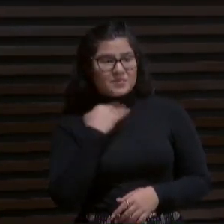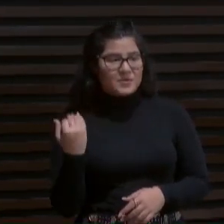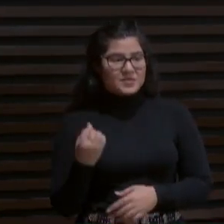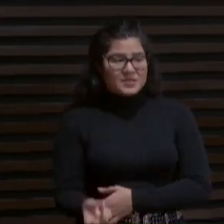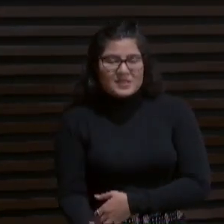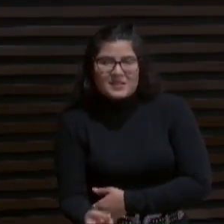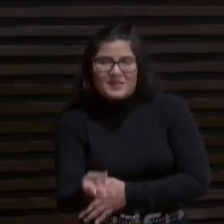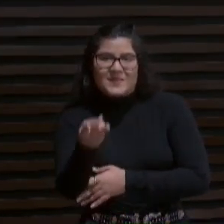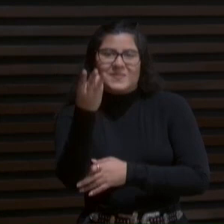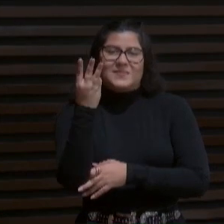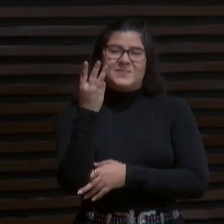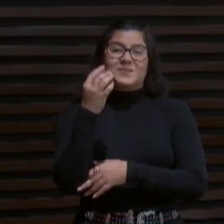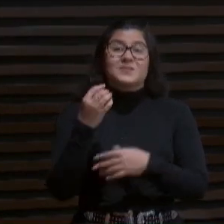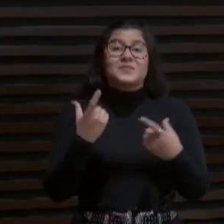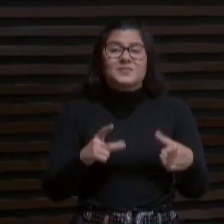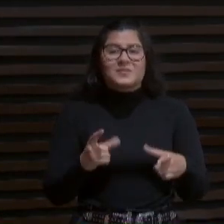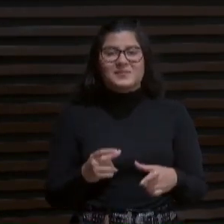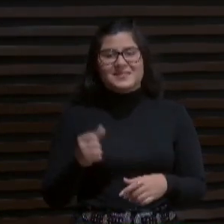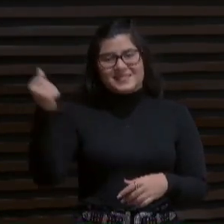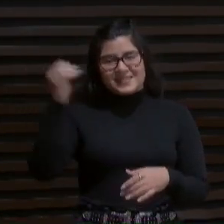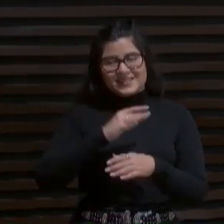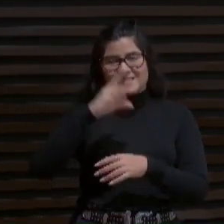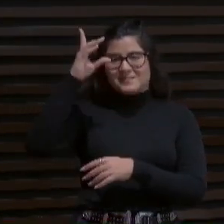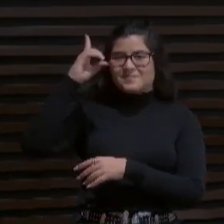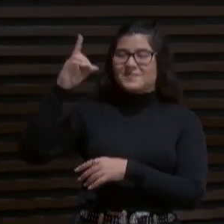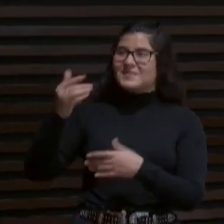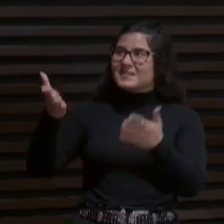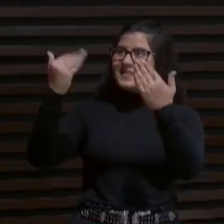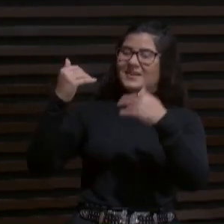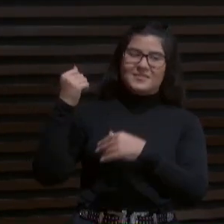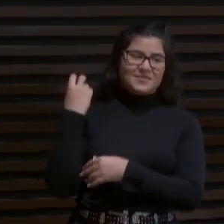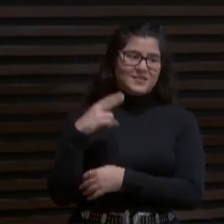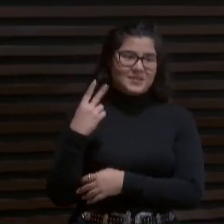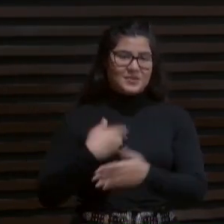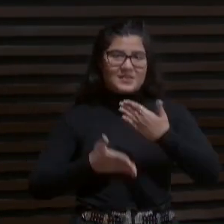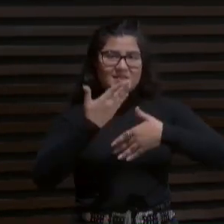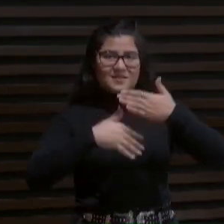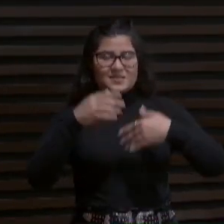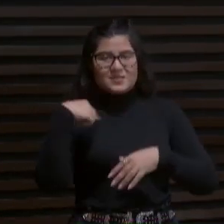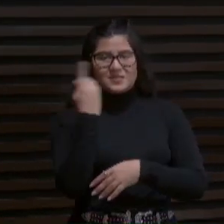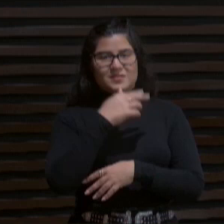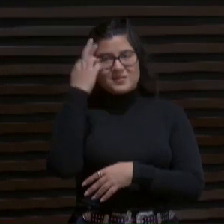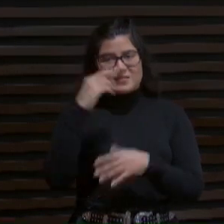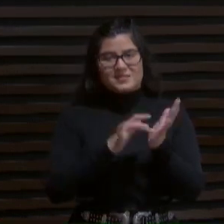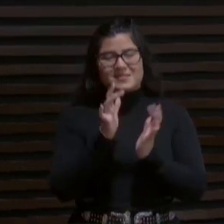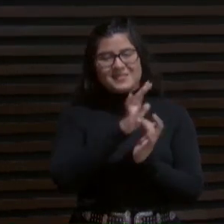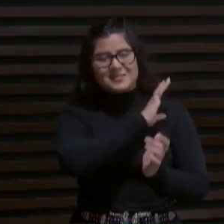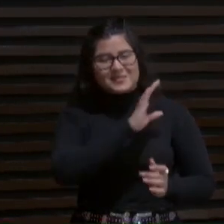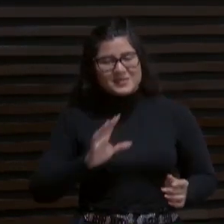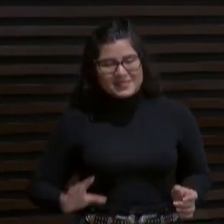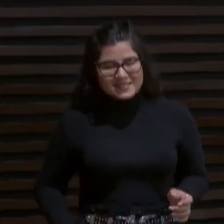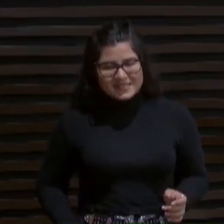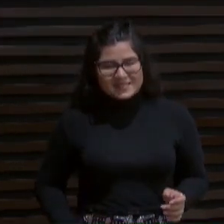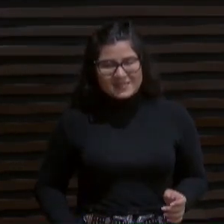força do pecado é a lei. Graças a Deus que nos dá a vitória por meio de nosso Senhor Jesus